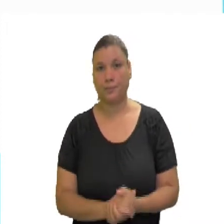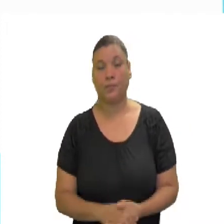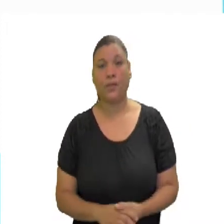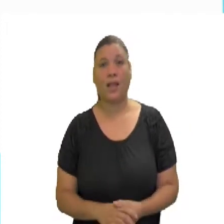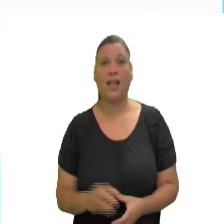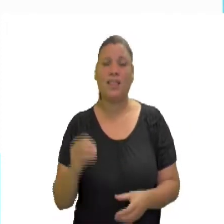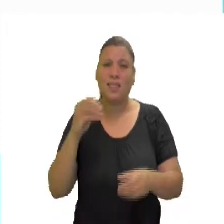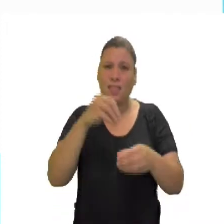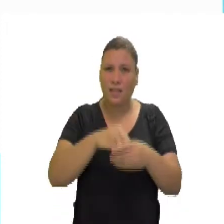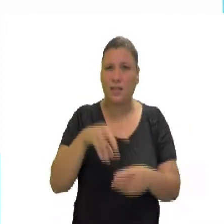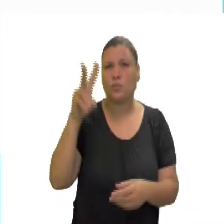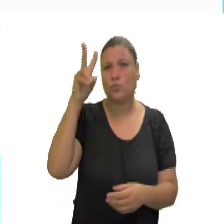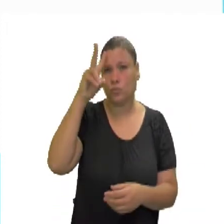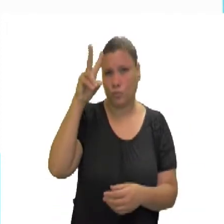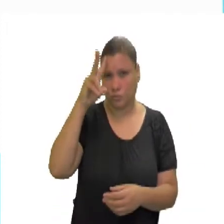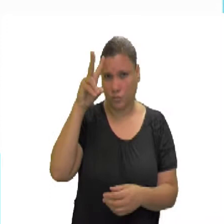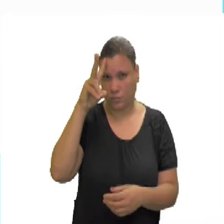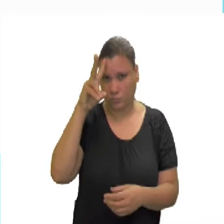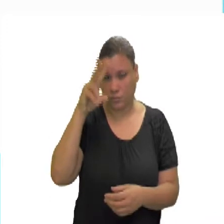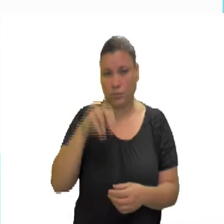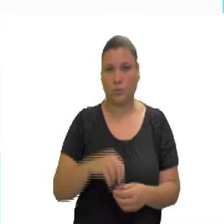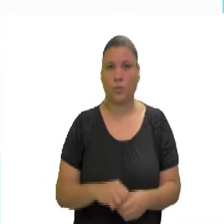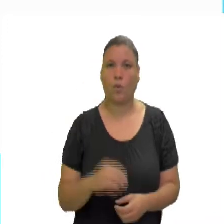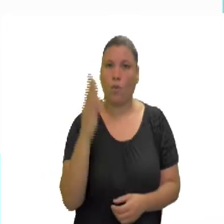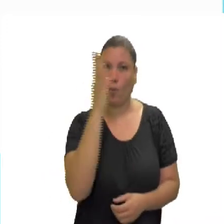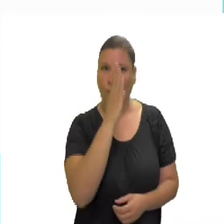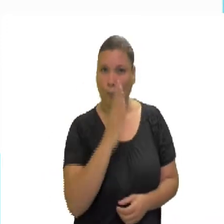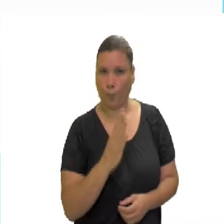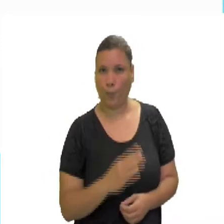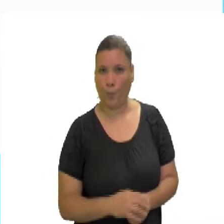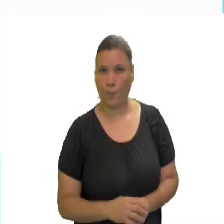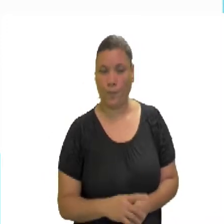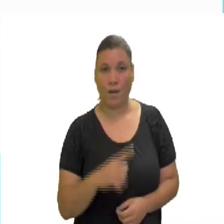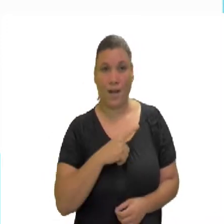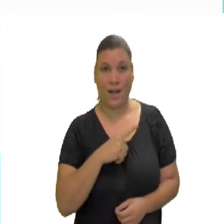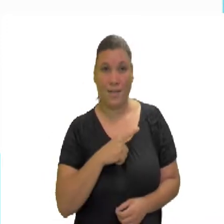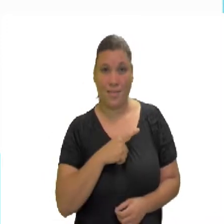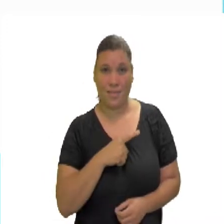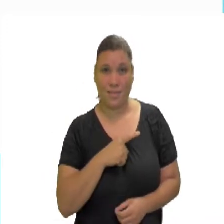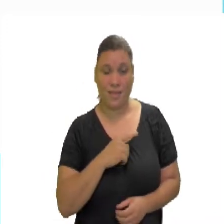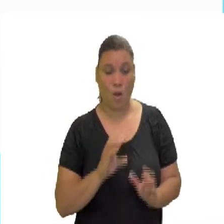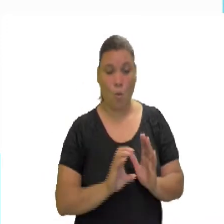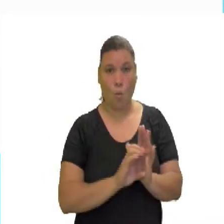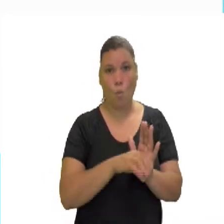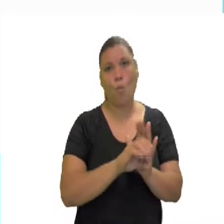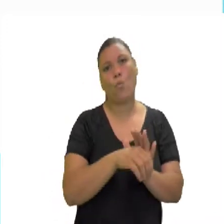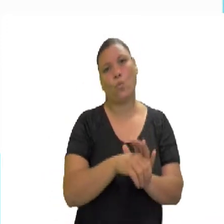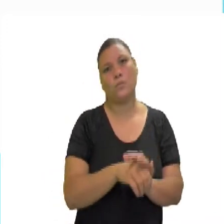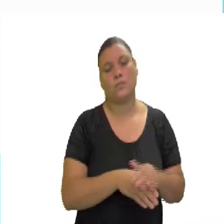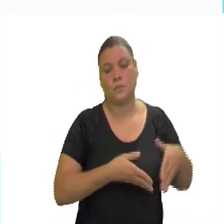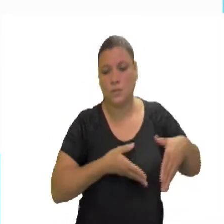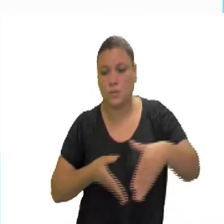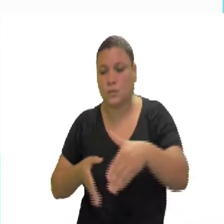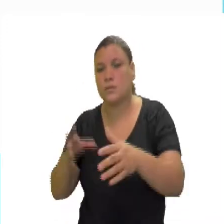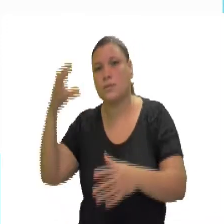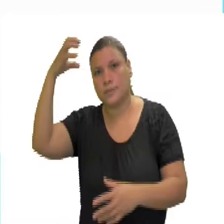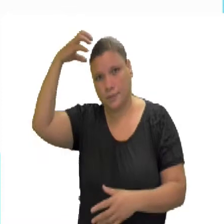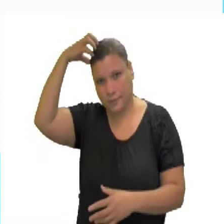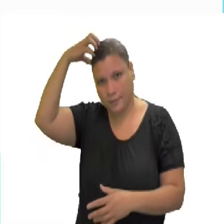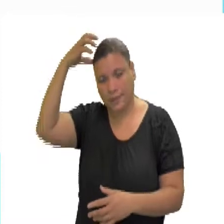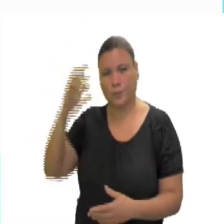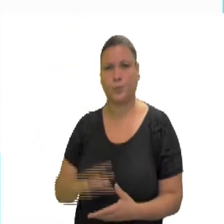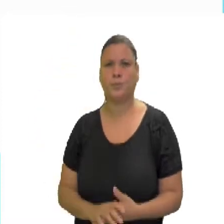de estrada real pressupõe, então o próprio nome já diz, estrada real. O